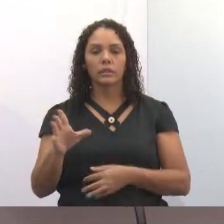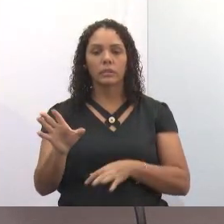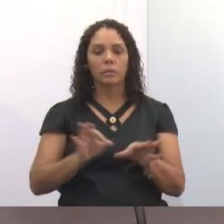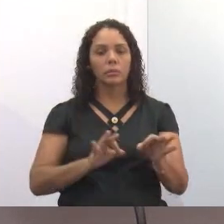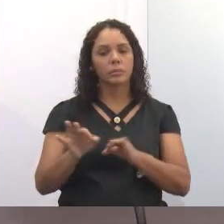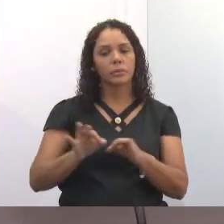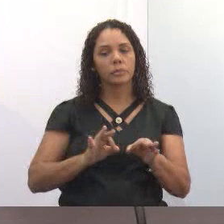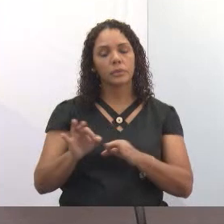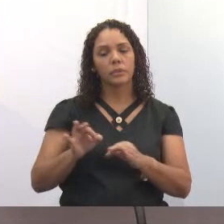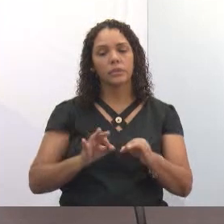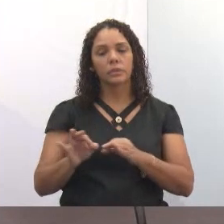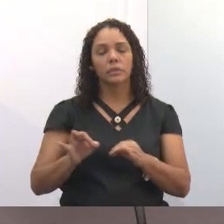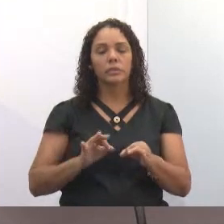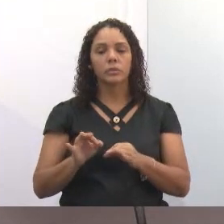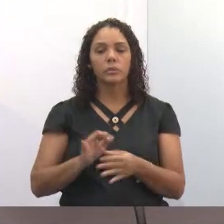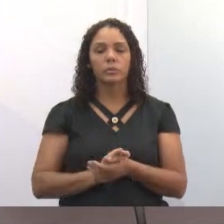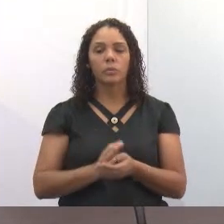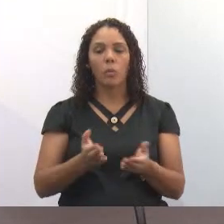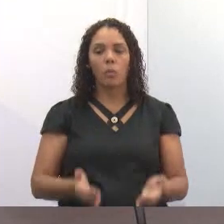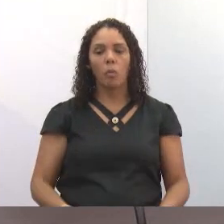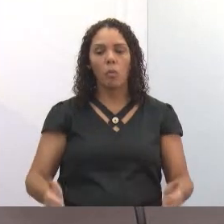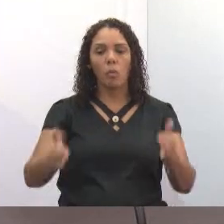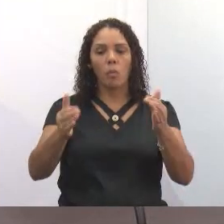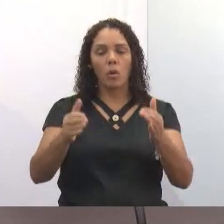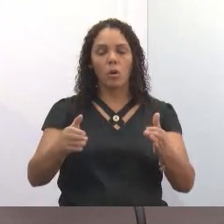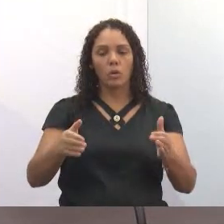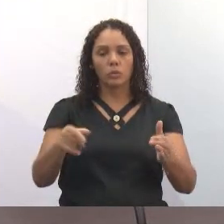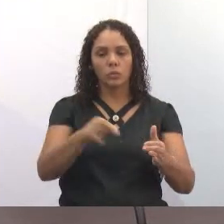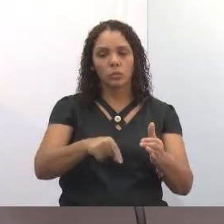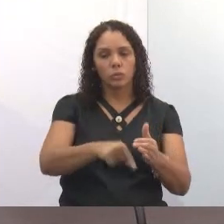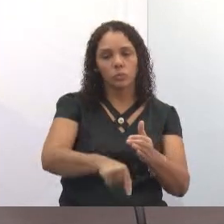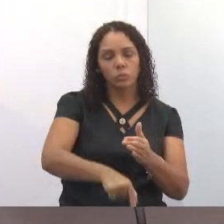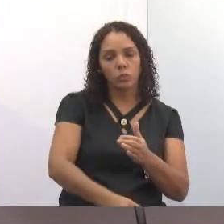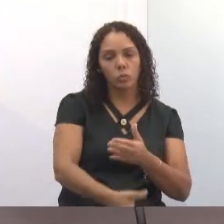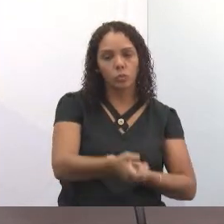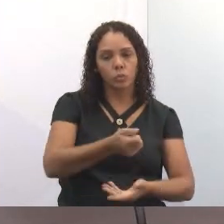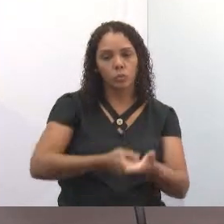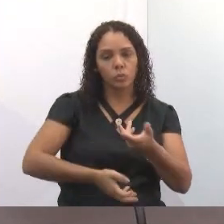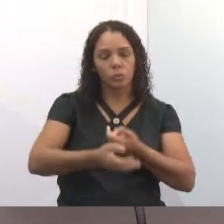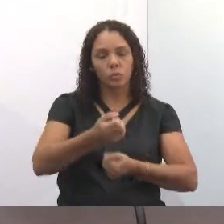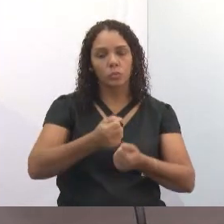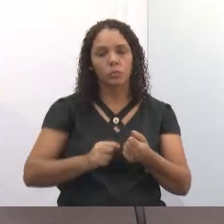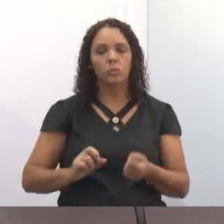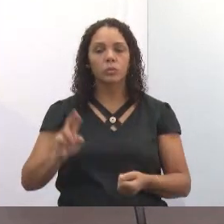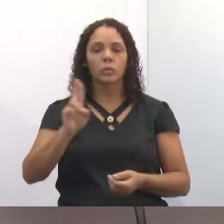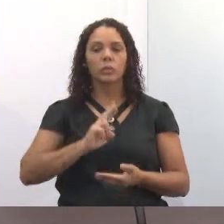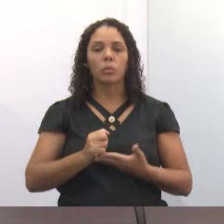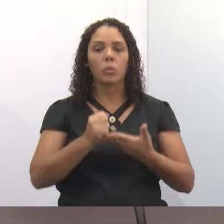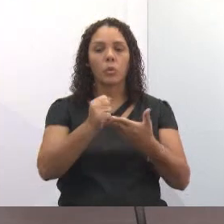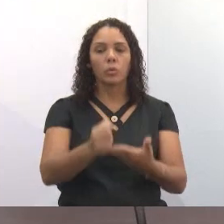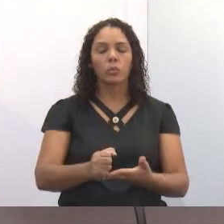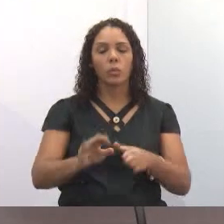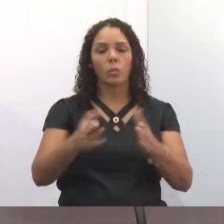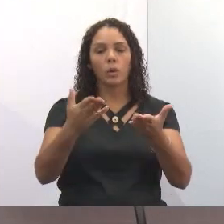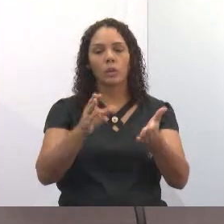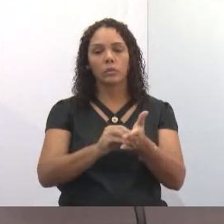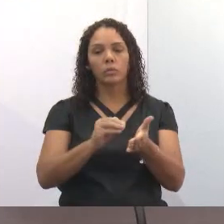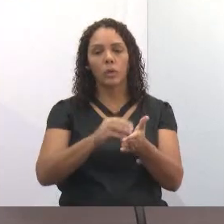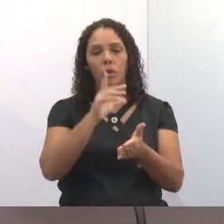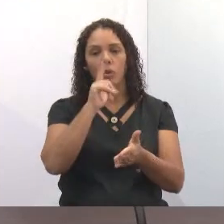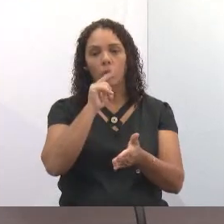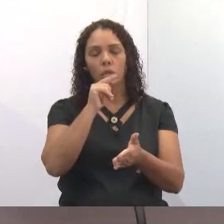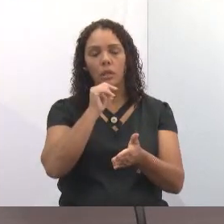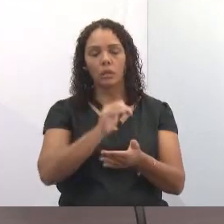abastecimento através de poços profundos que serão utilizados como apoio em caso de desabastecimento da